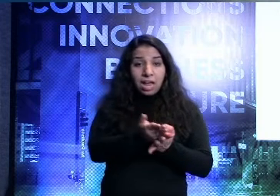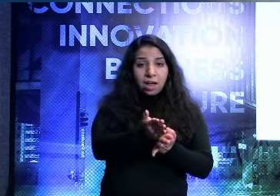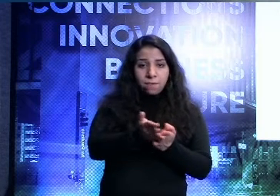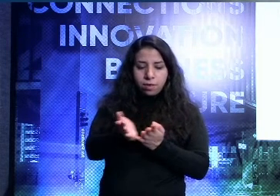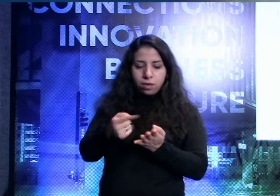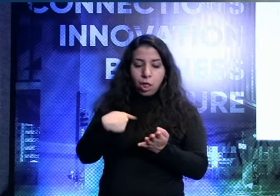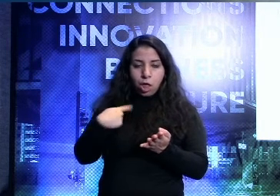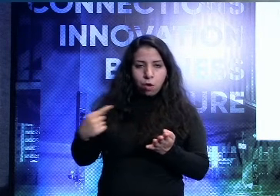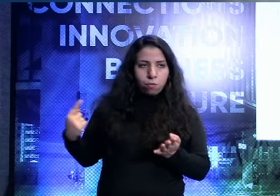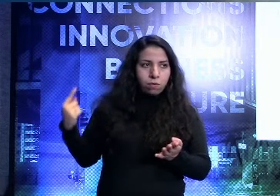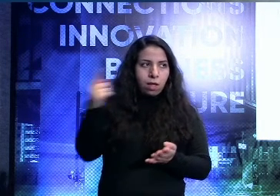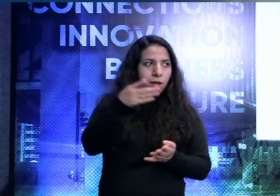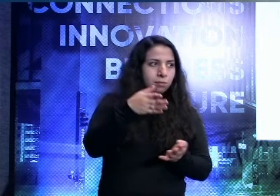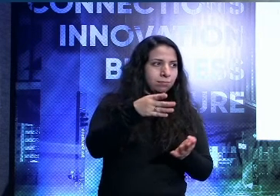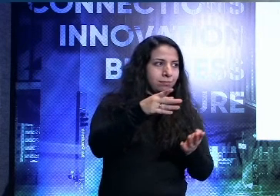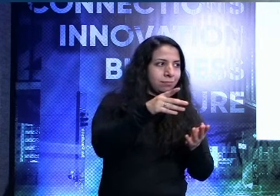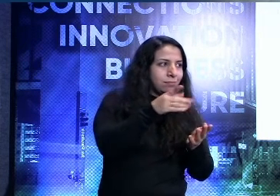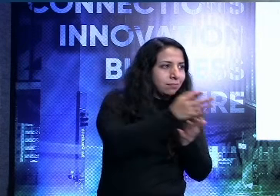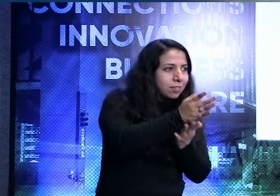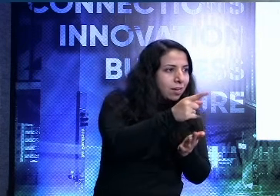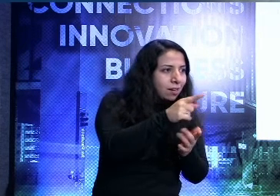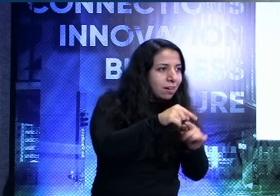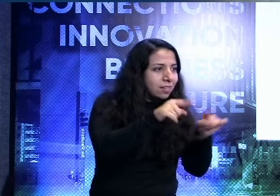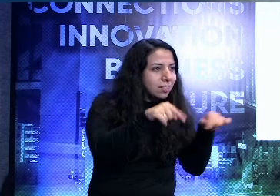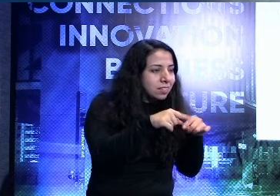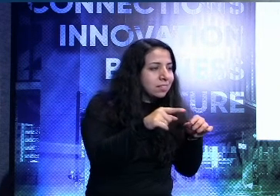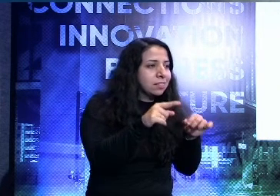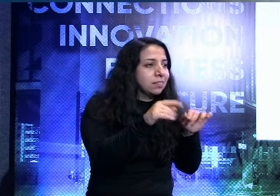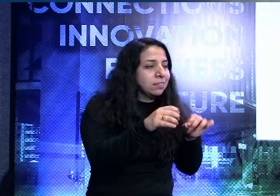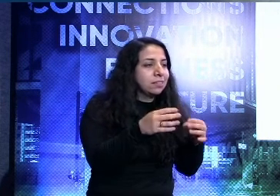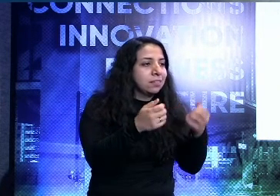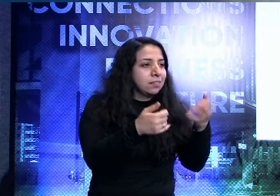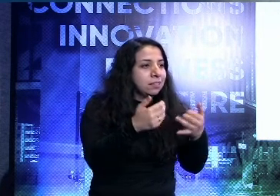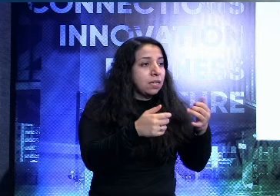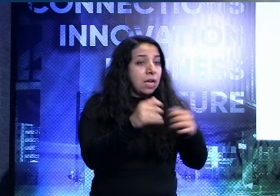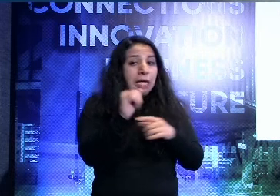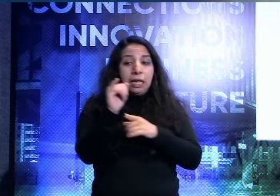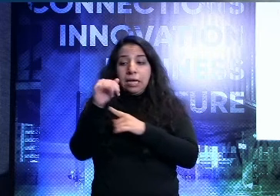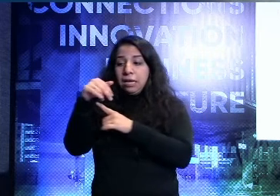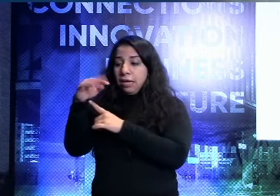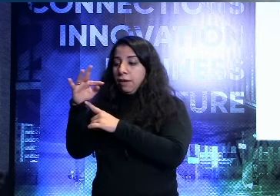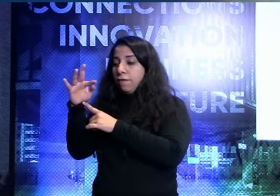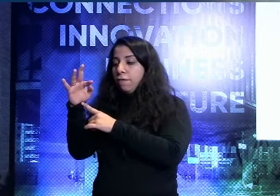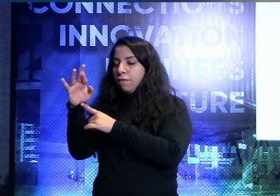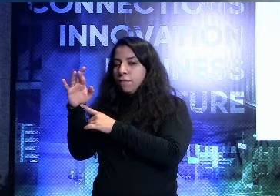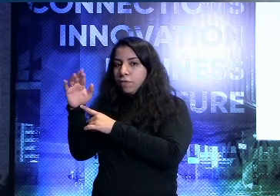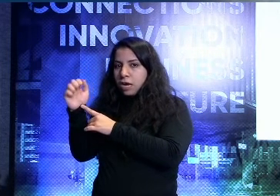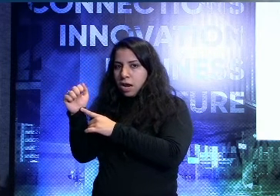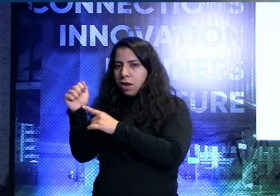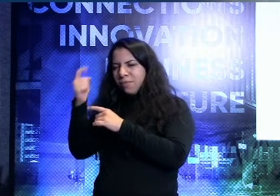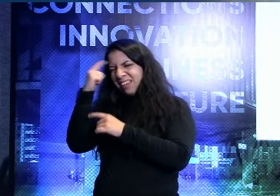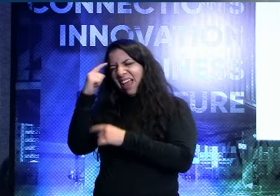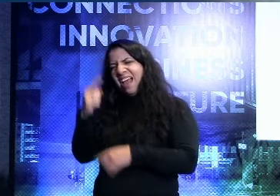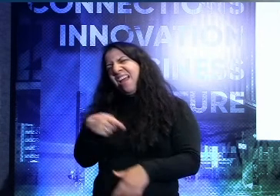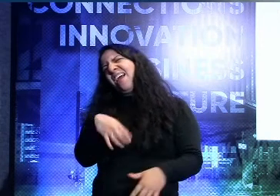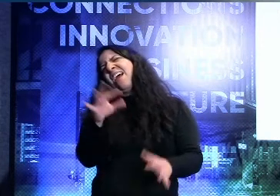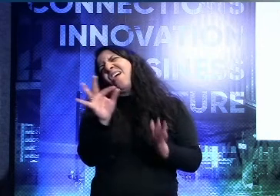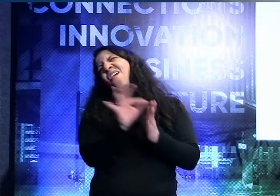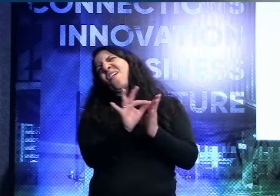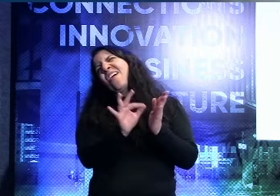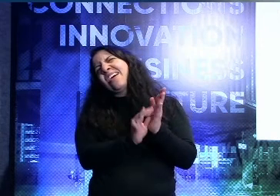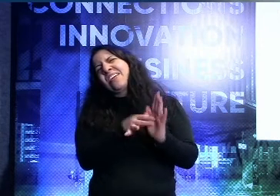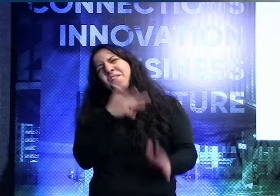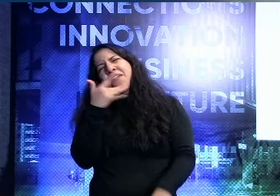de infra acha que o código é fácil de fazer e o cara de dev, ele olha e fala assim, o que é rede mesmo? Né? Fala,